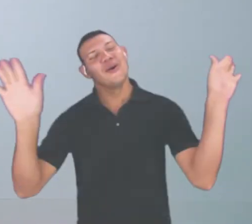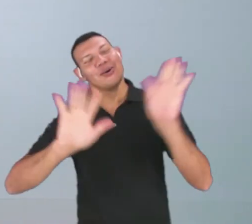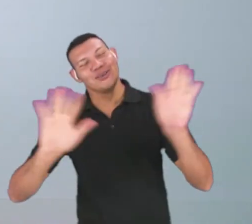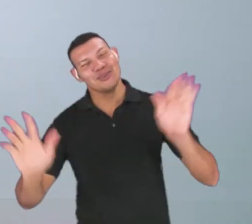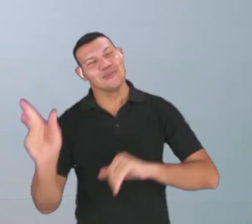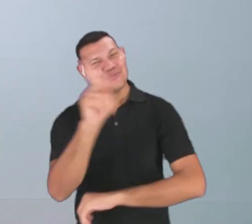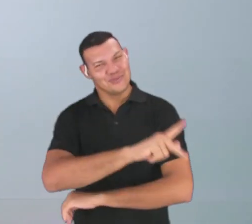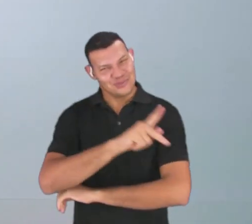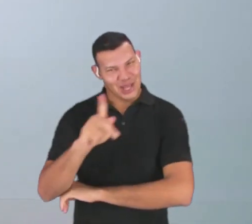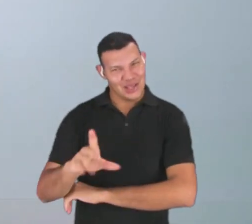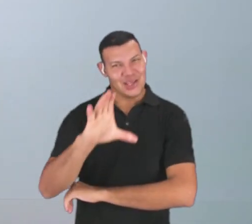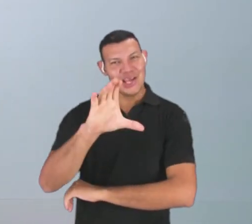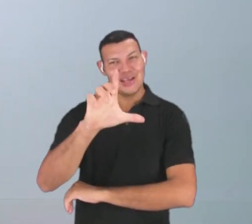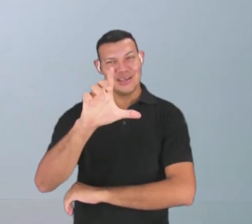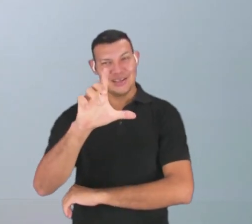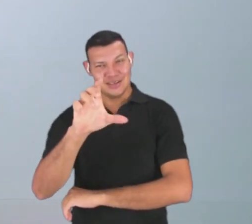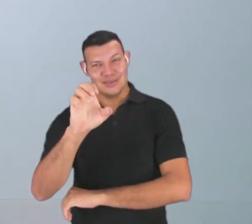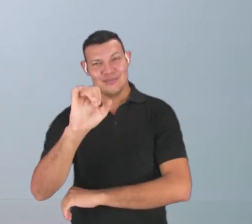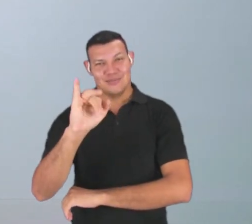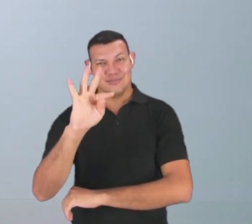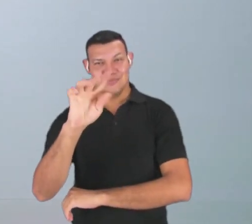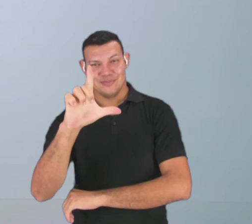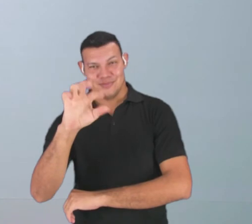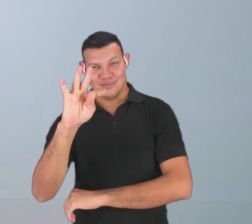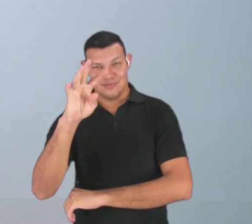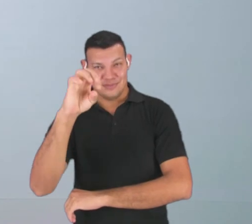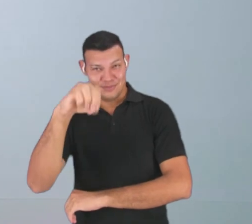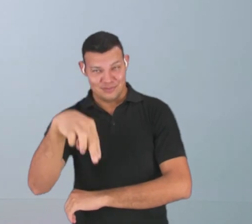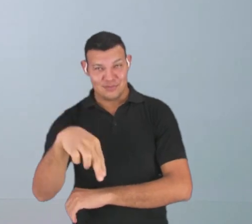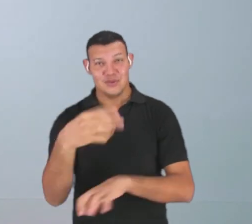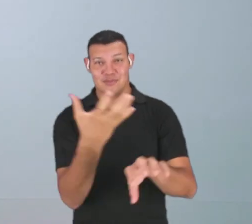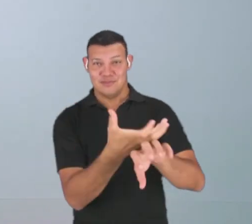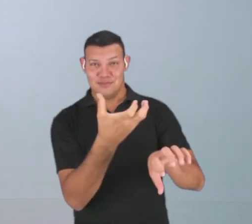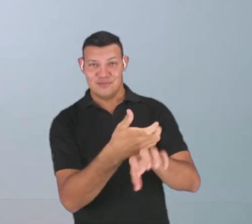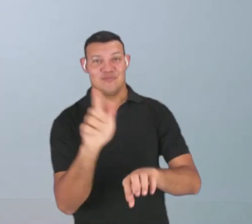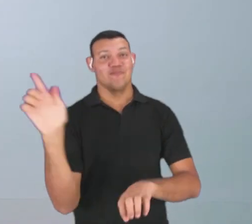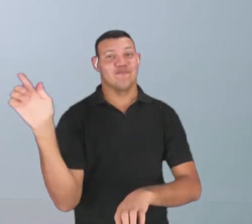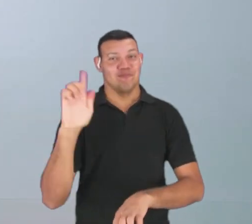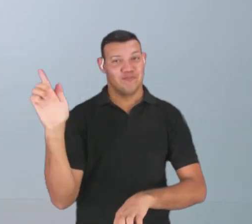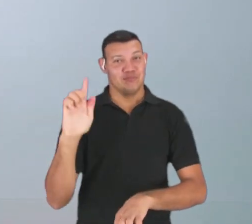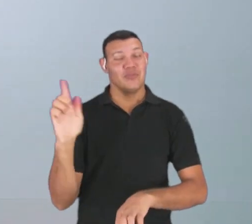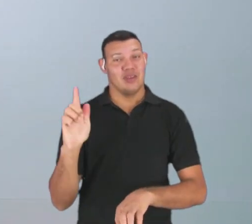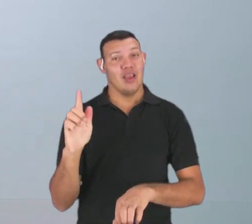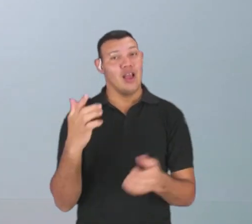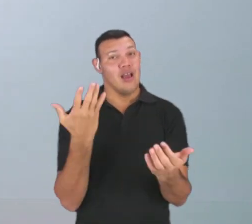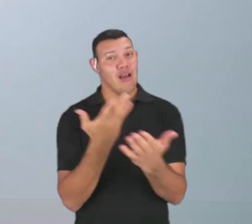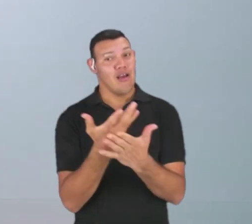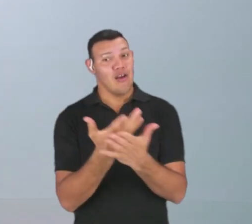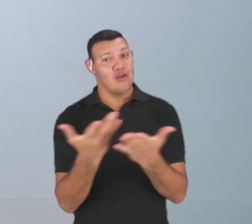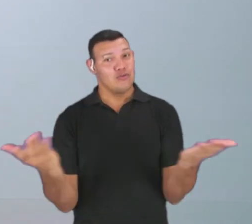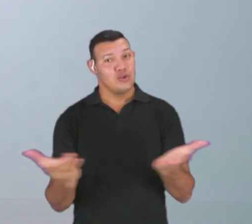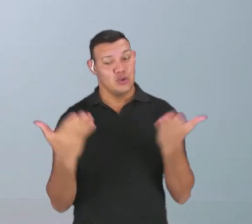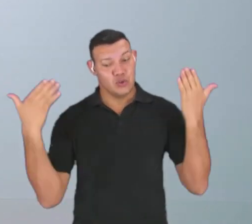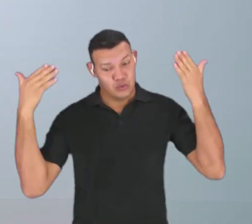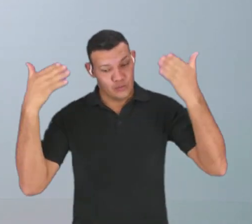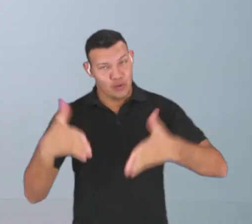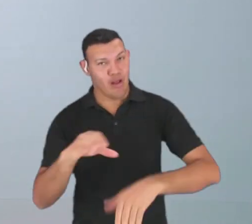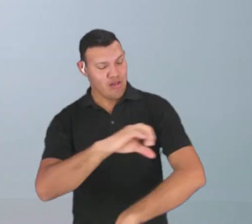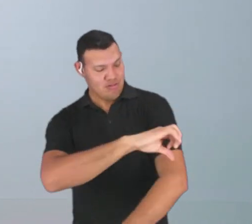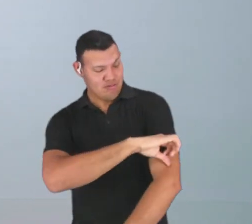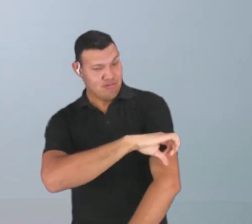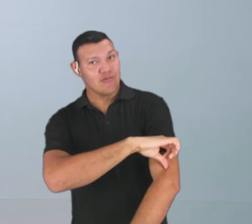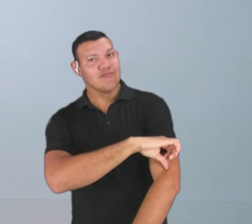Olá, meu nome é Cleilton Amaral, professor de Geografia, e o nosso estudo é voltado para os alunos do nono ano do